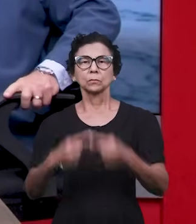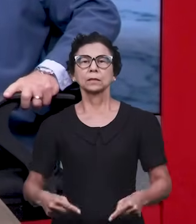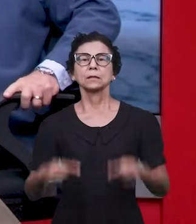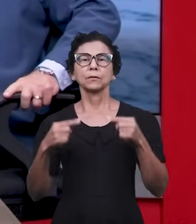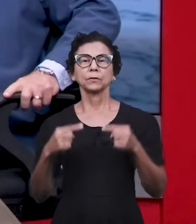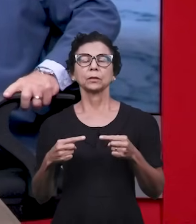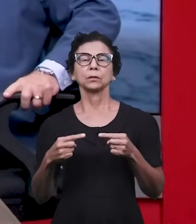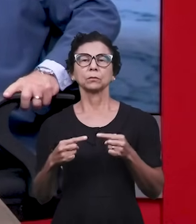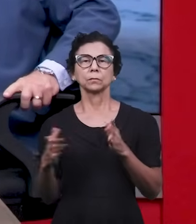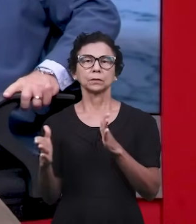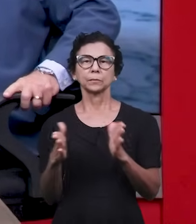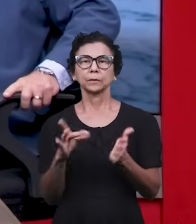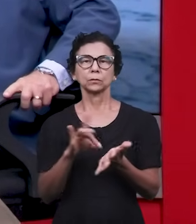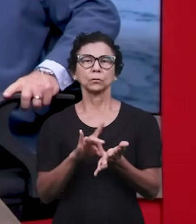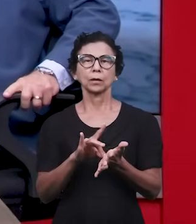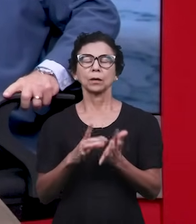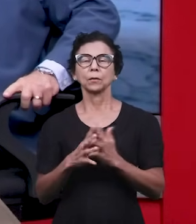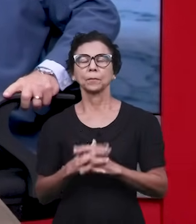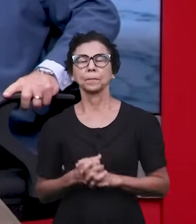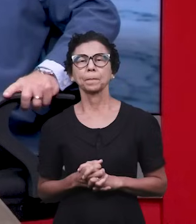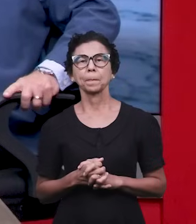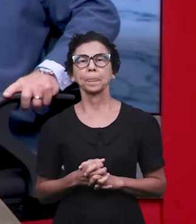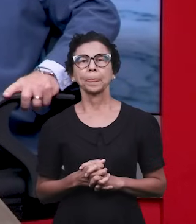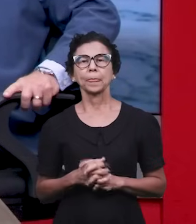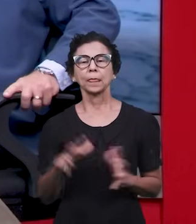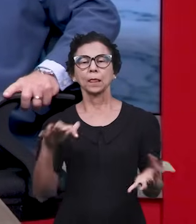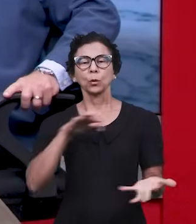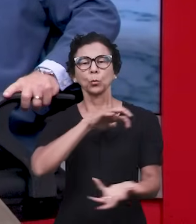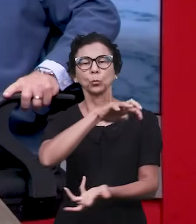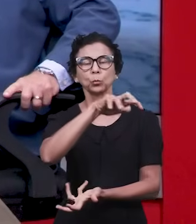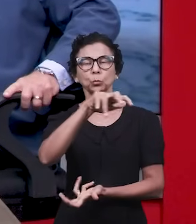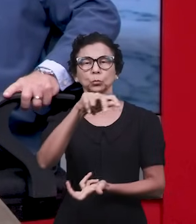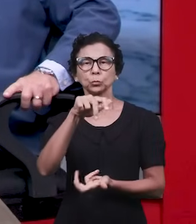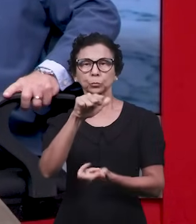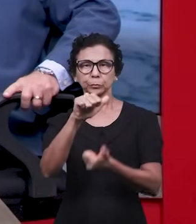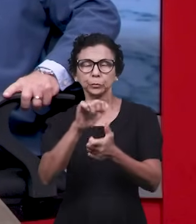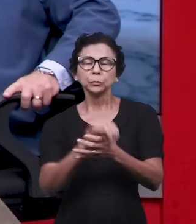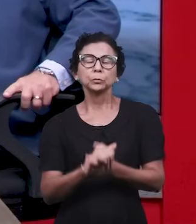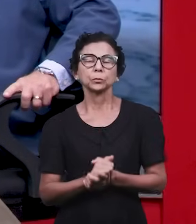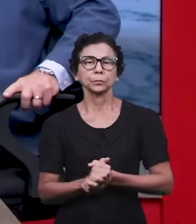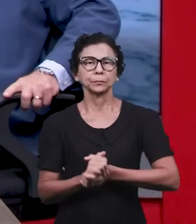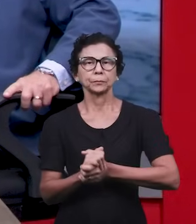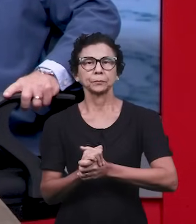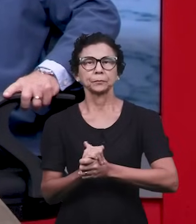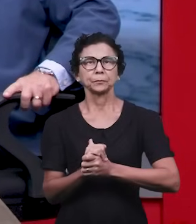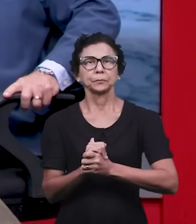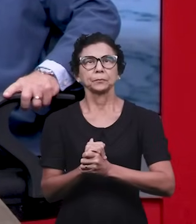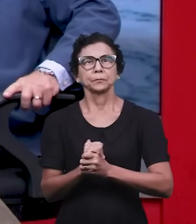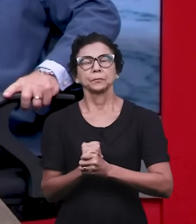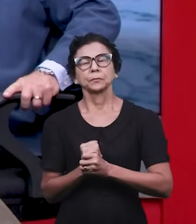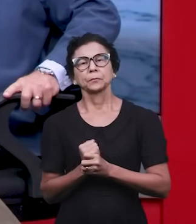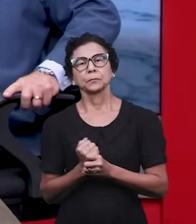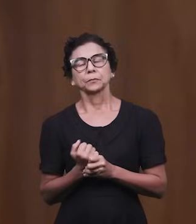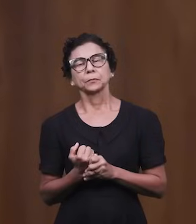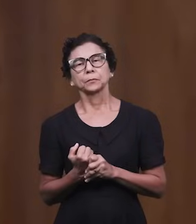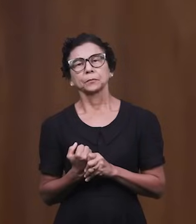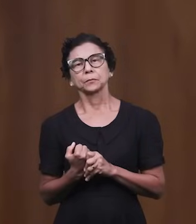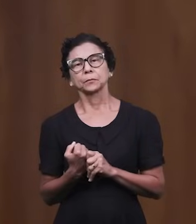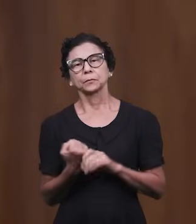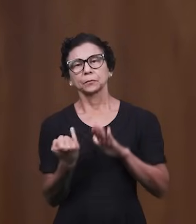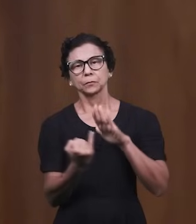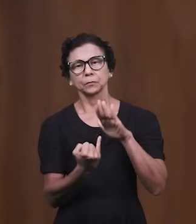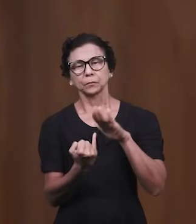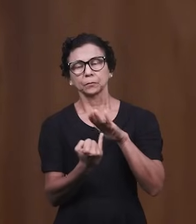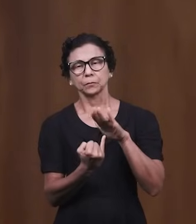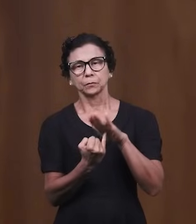porque de todas as organizações no mundo, a importância da continuidade. E não